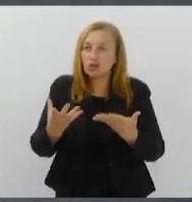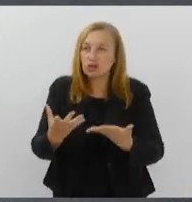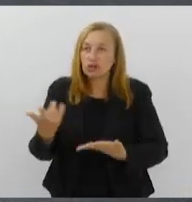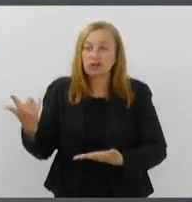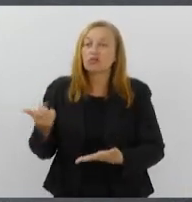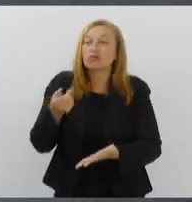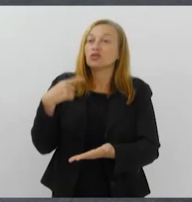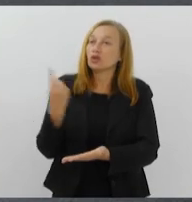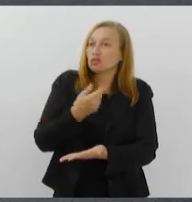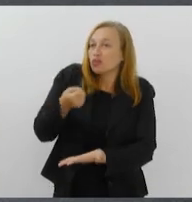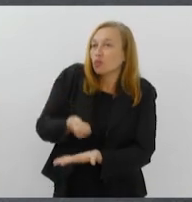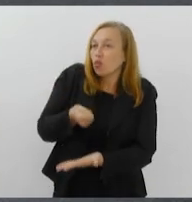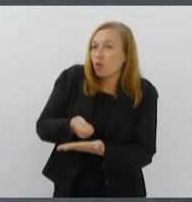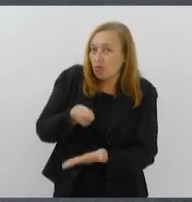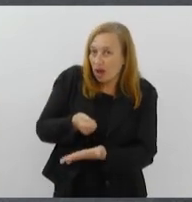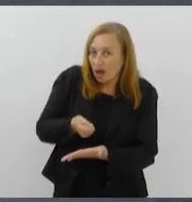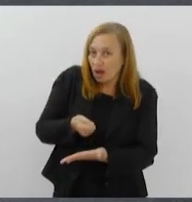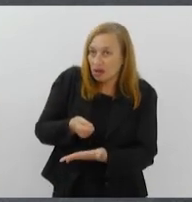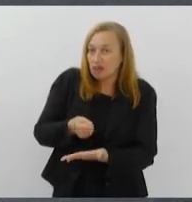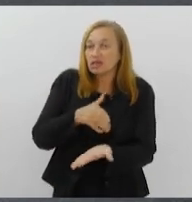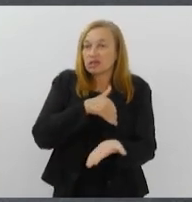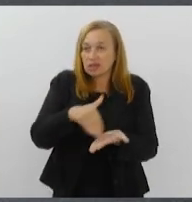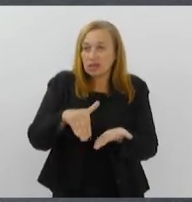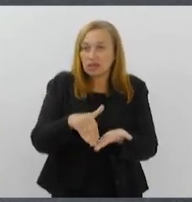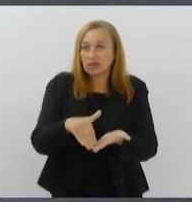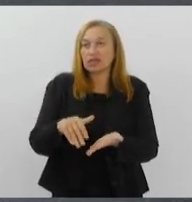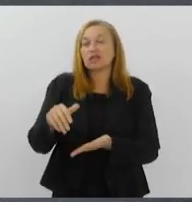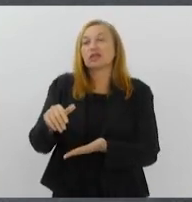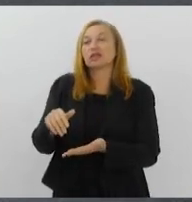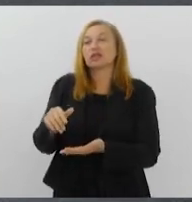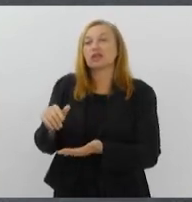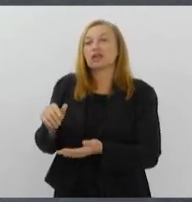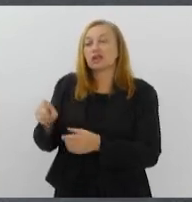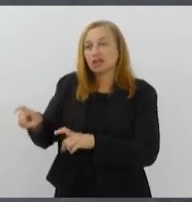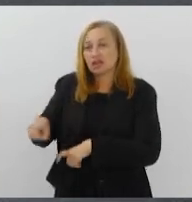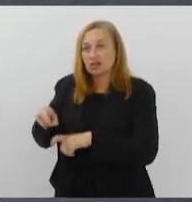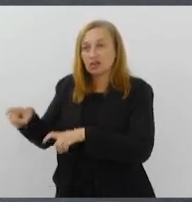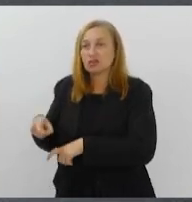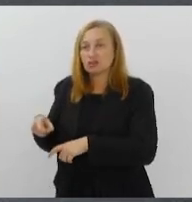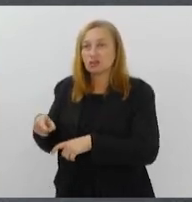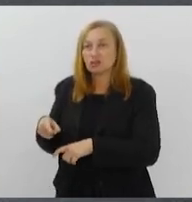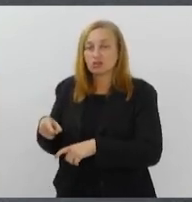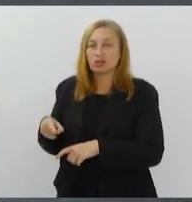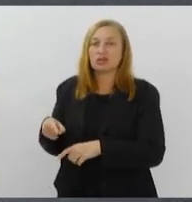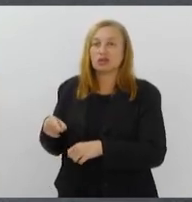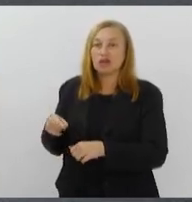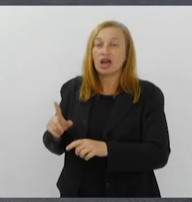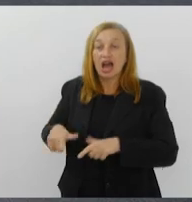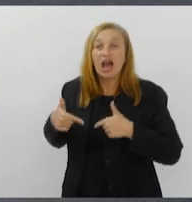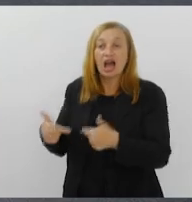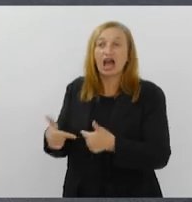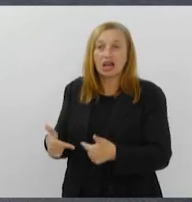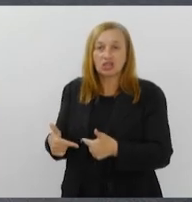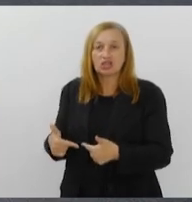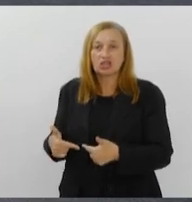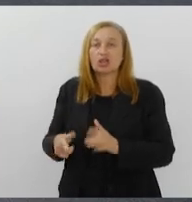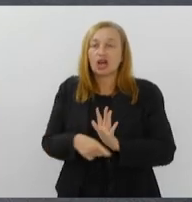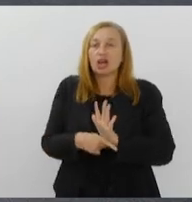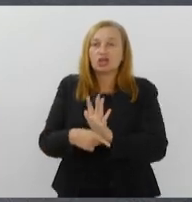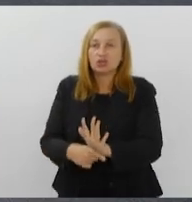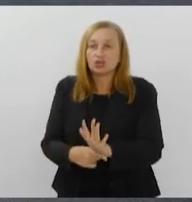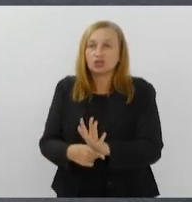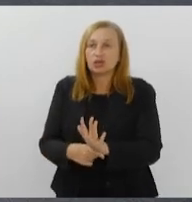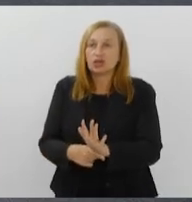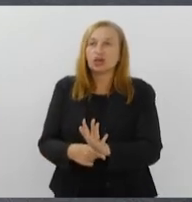vai cobrar para que a Secretaria de Agricultura faça com que ela chegue a quem precisa. Ajuda para os agricultores